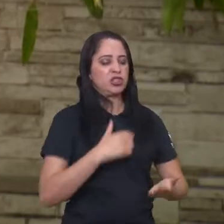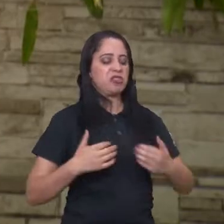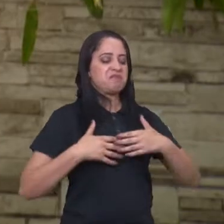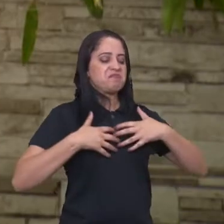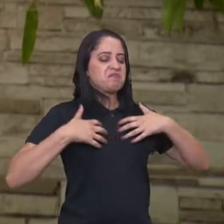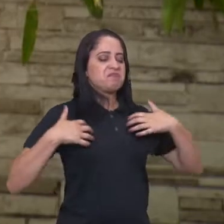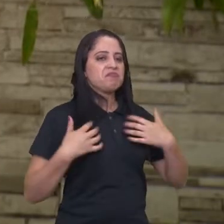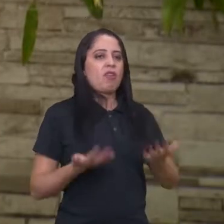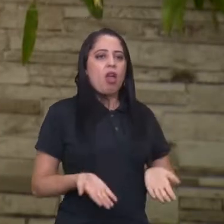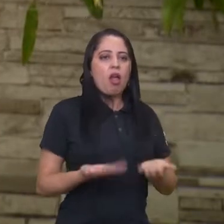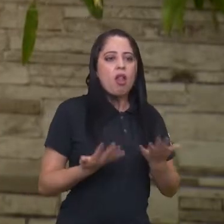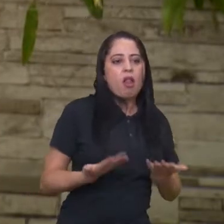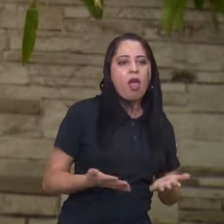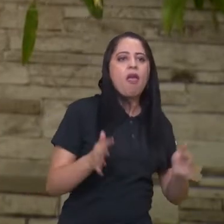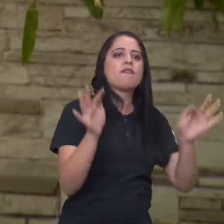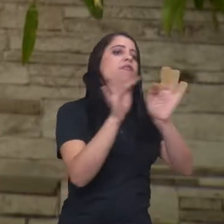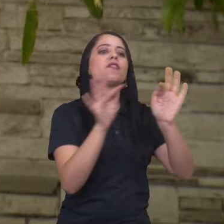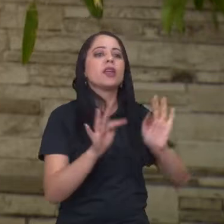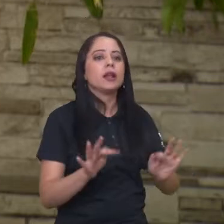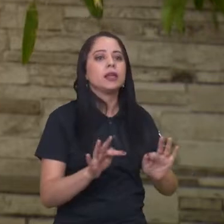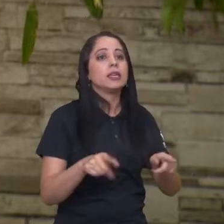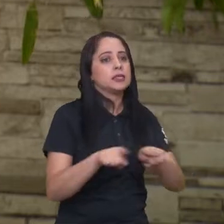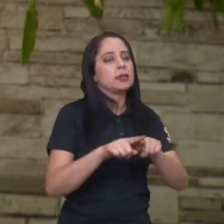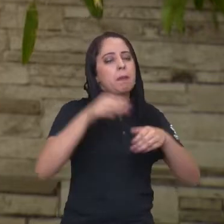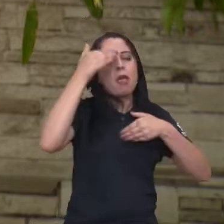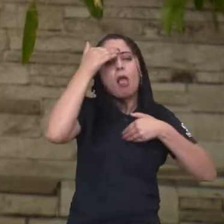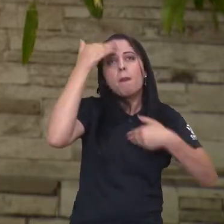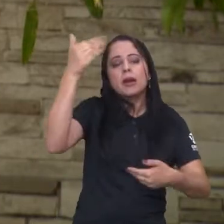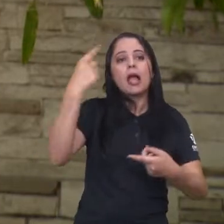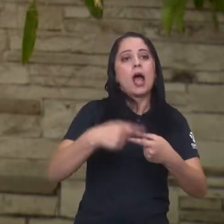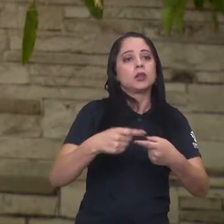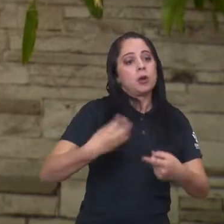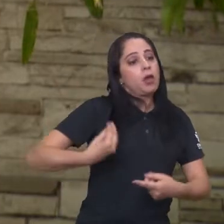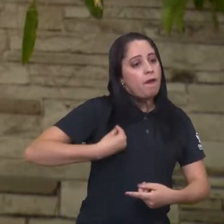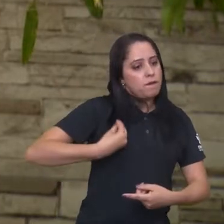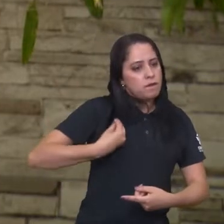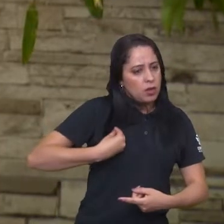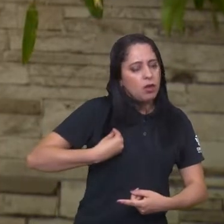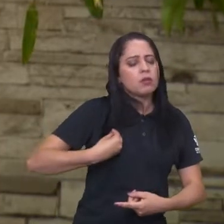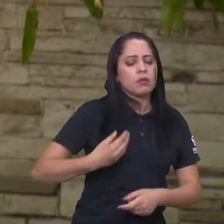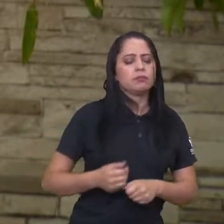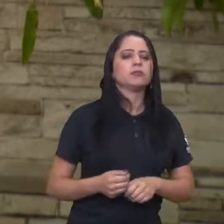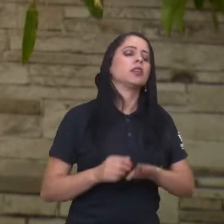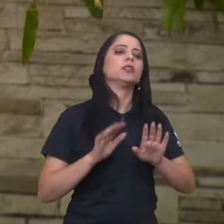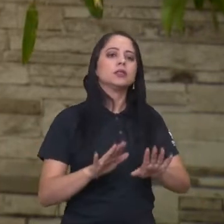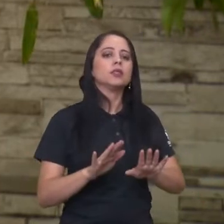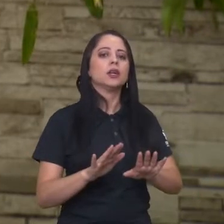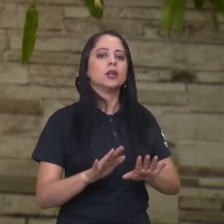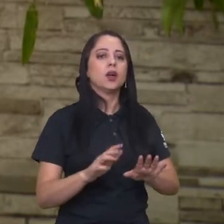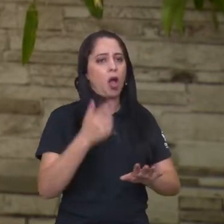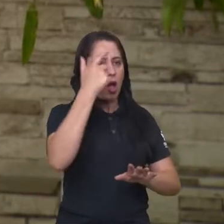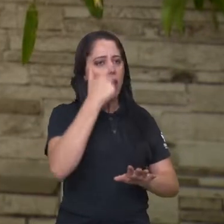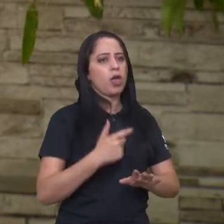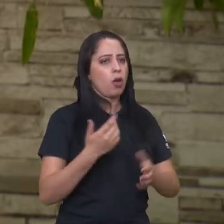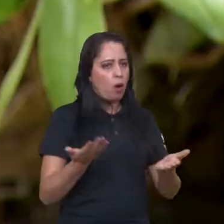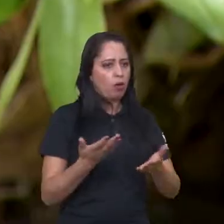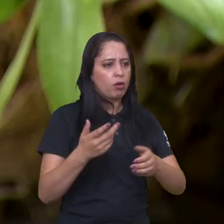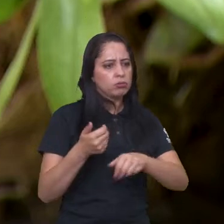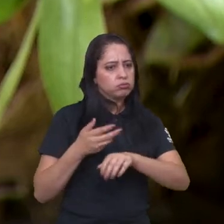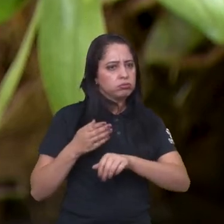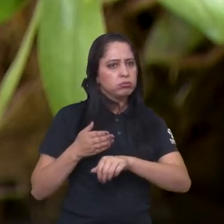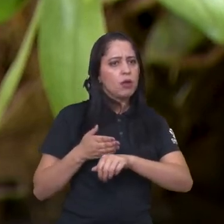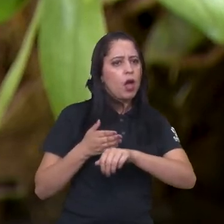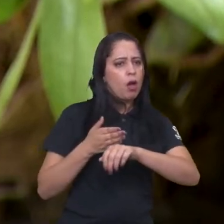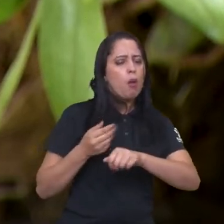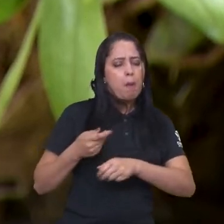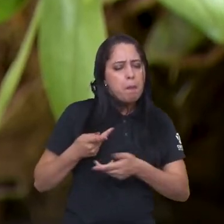por estar vivendo, por viver cada dia mais. Então isso me motivou a buscar ainda mais a inteligência emocional. Como